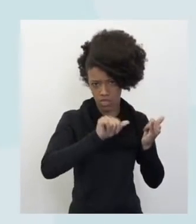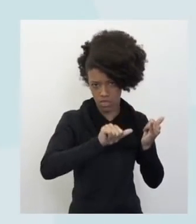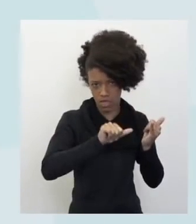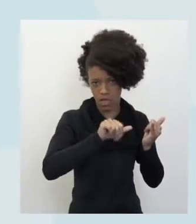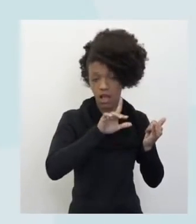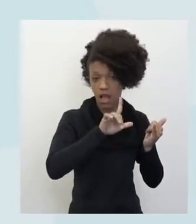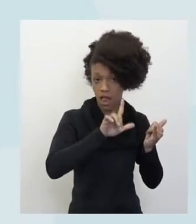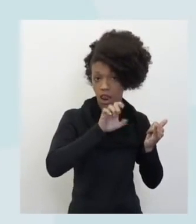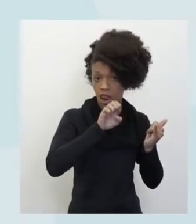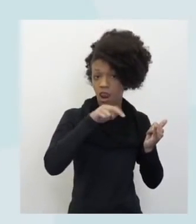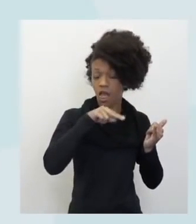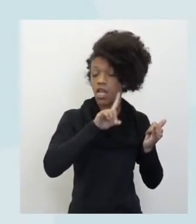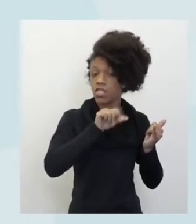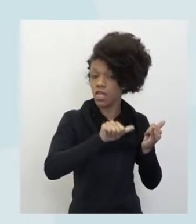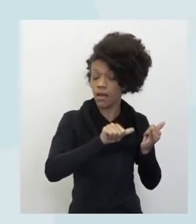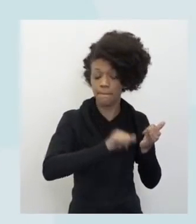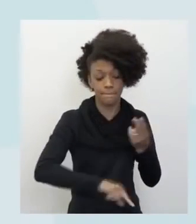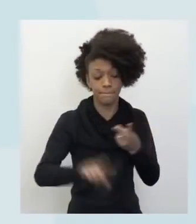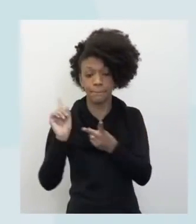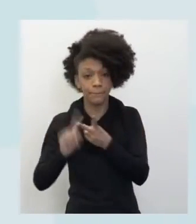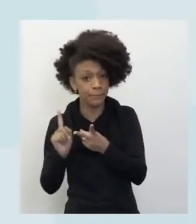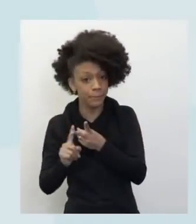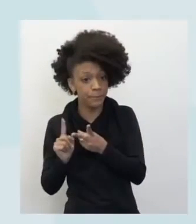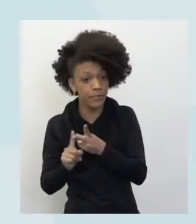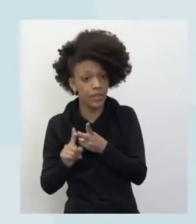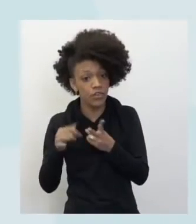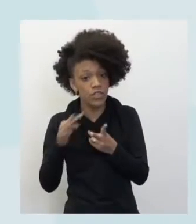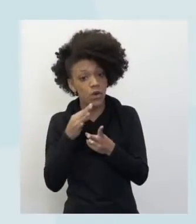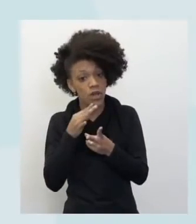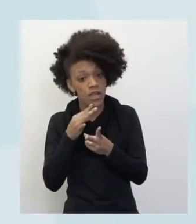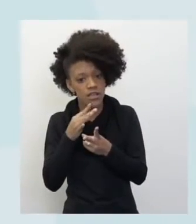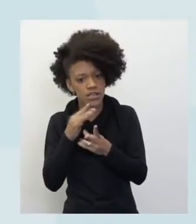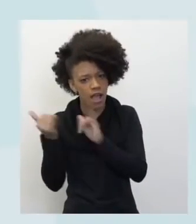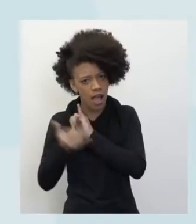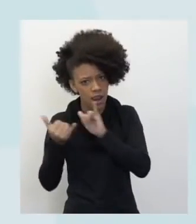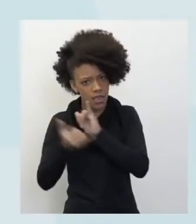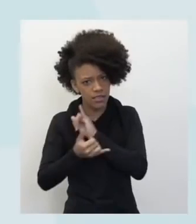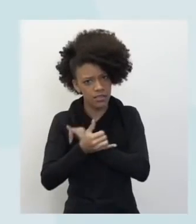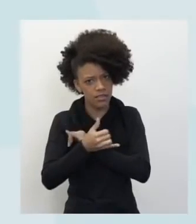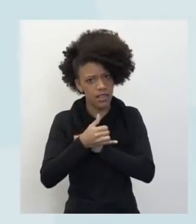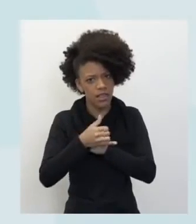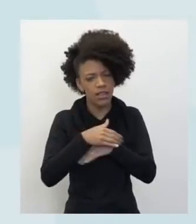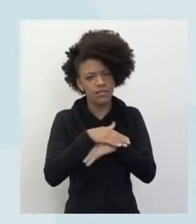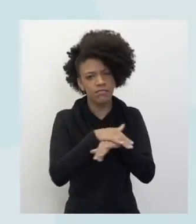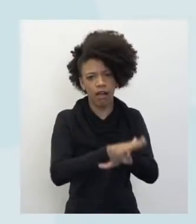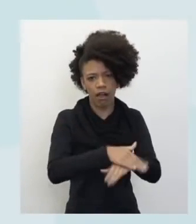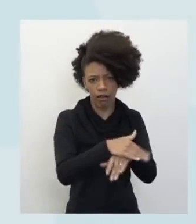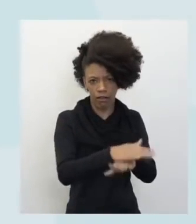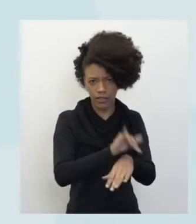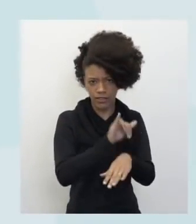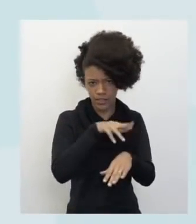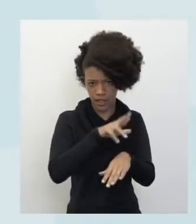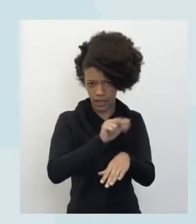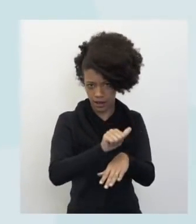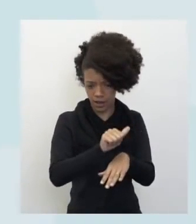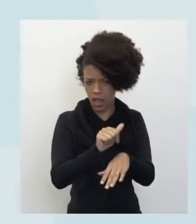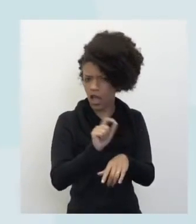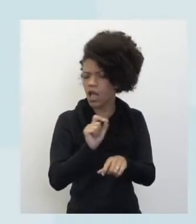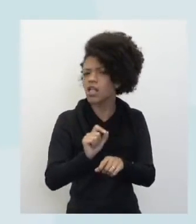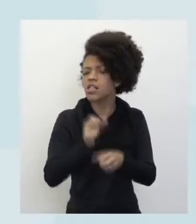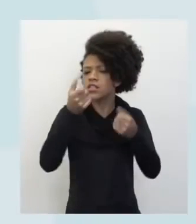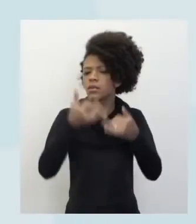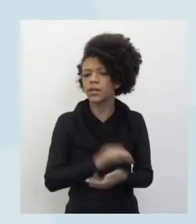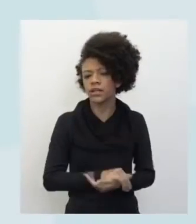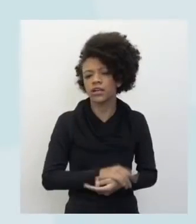lenda? E a segunda é, você conhece a lenda da Yara? E aí, se você conhece, conta brevemente o que é essa lenda. Então,